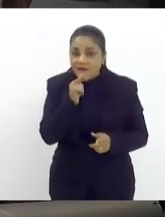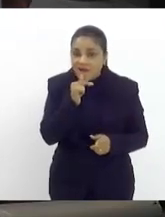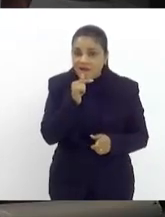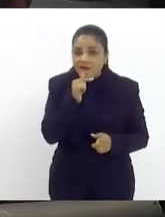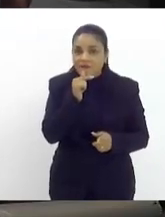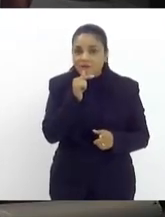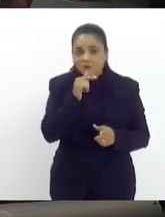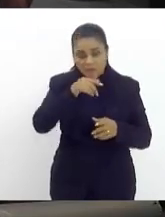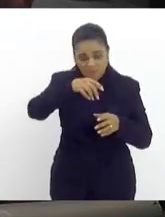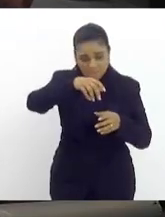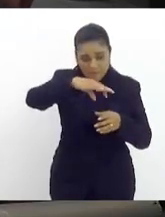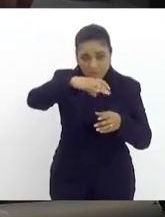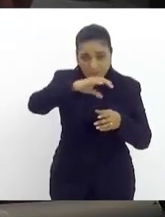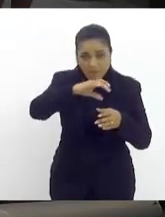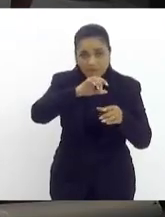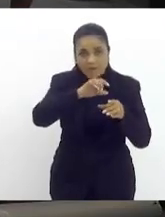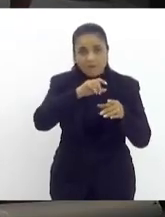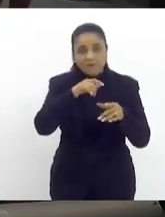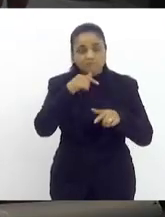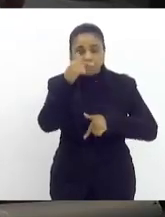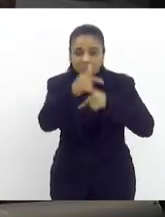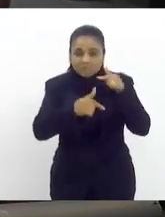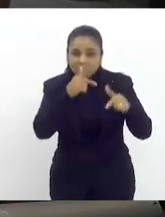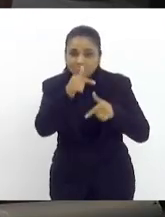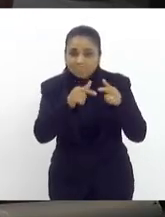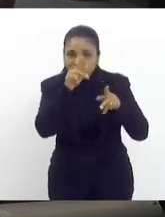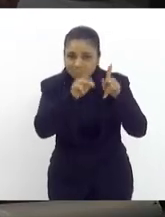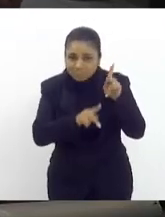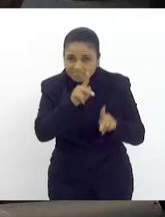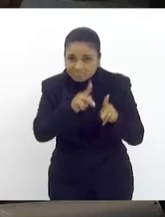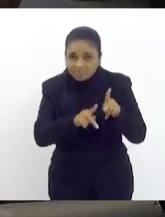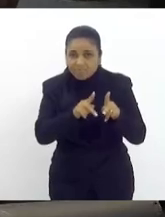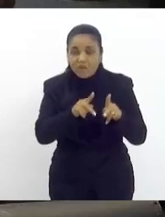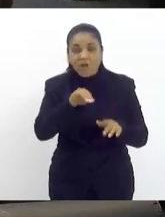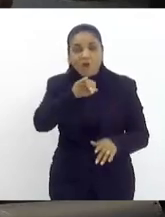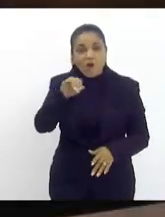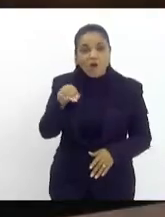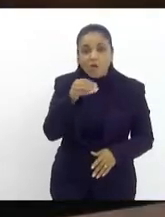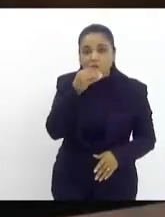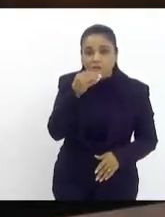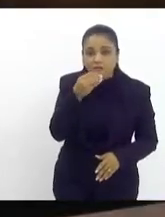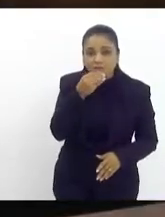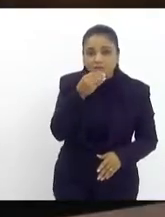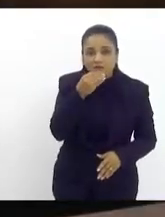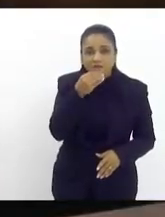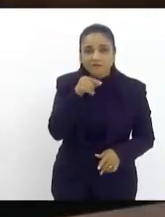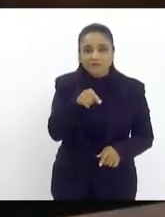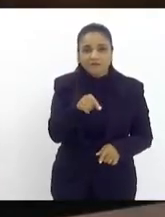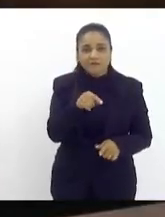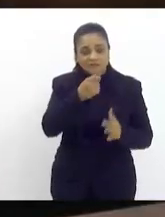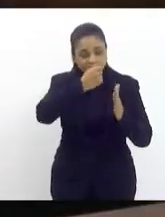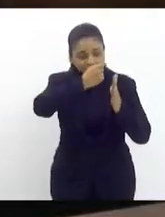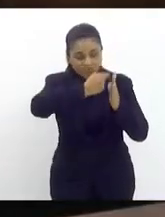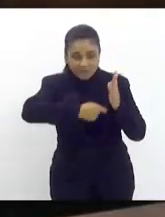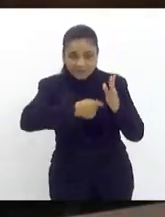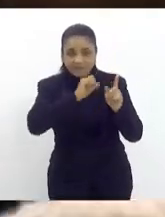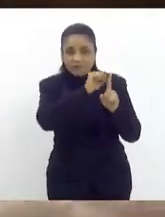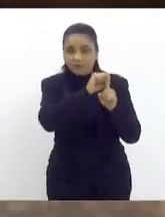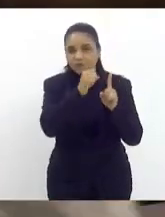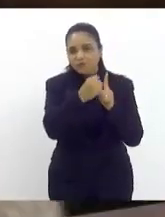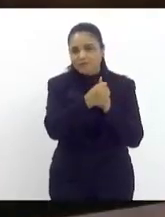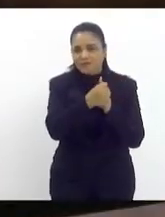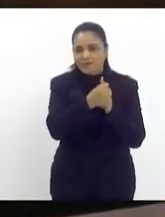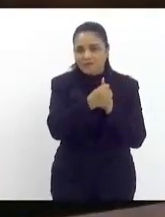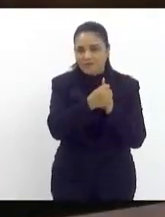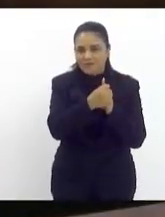A água na torneira do povo trabalhador vai dar oportunidade, tá certo? Através da tarifa social. Se